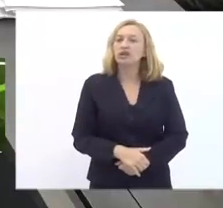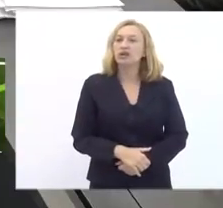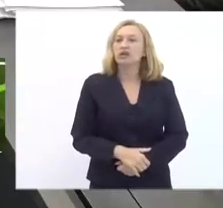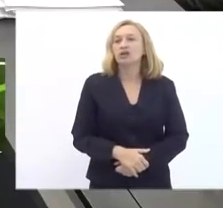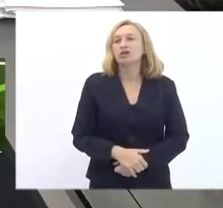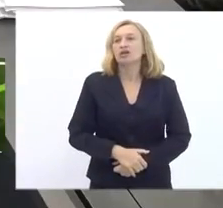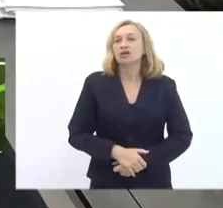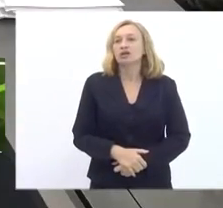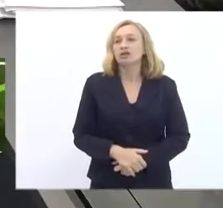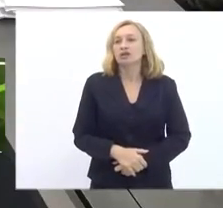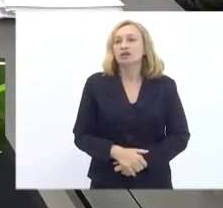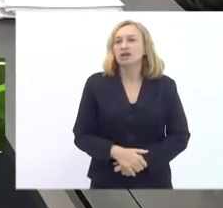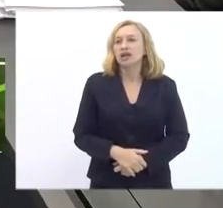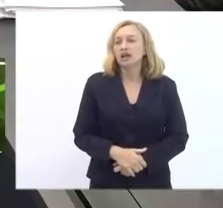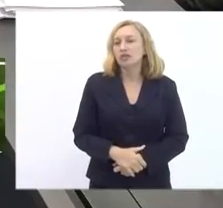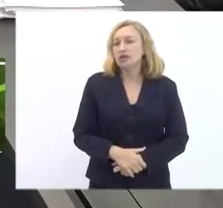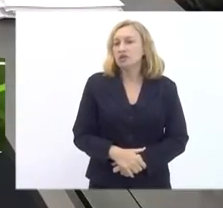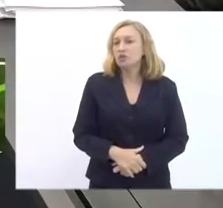Passa ali. Passa para cá.